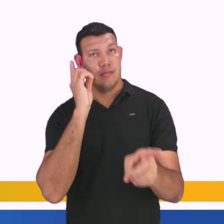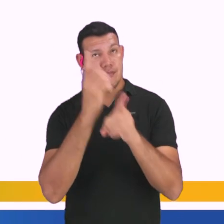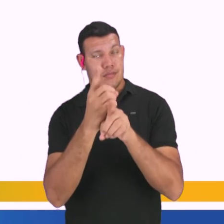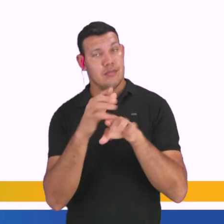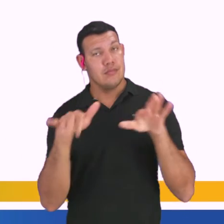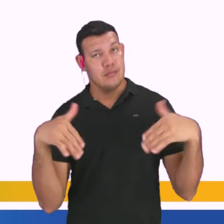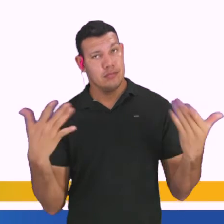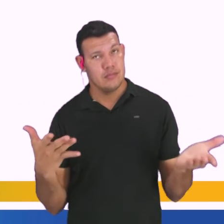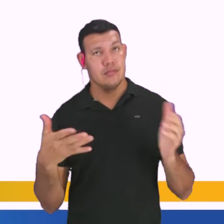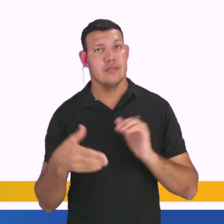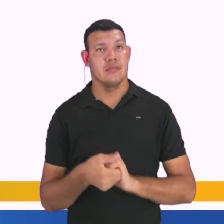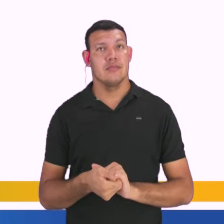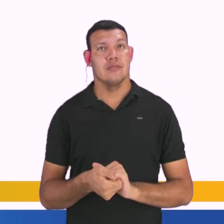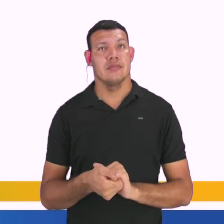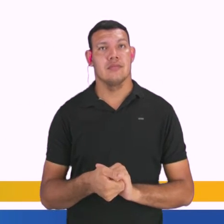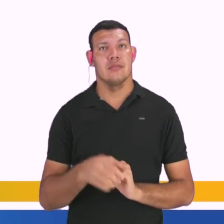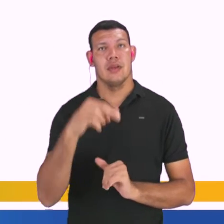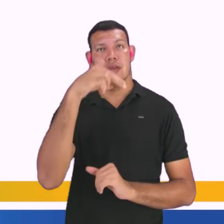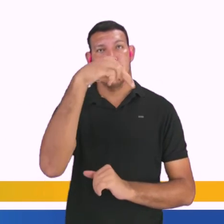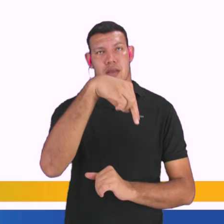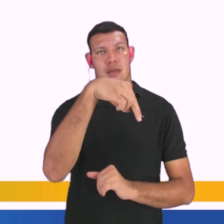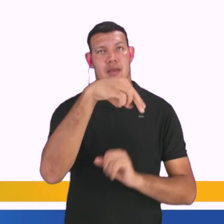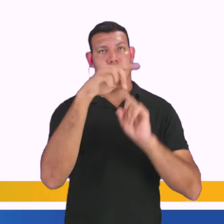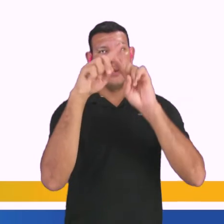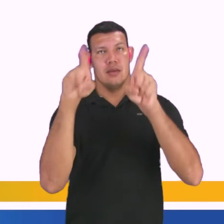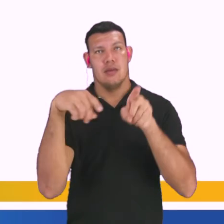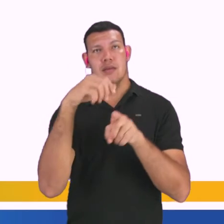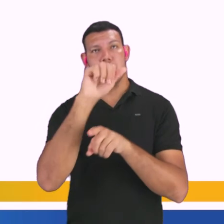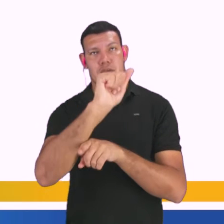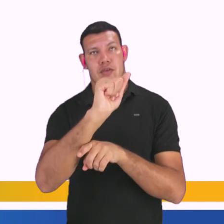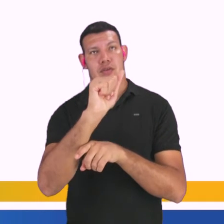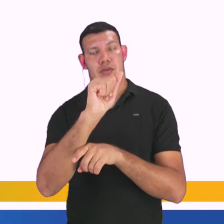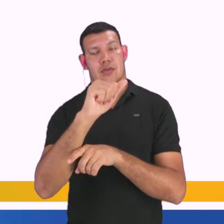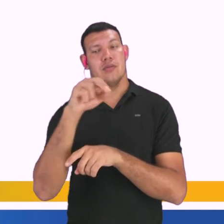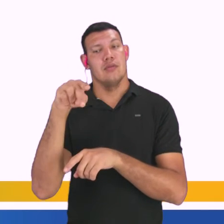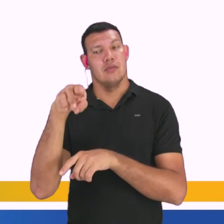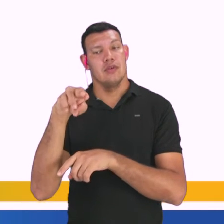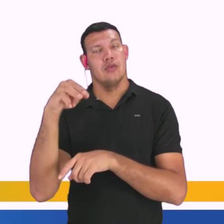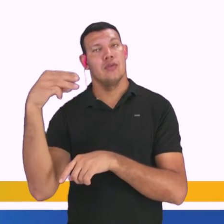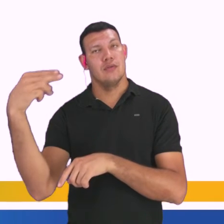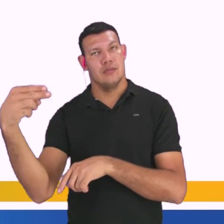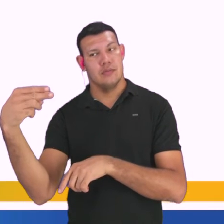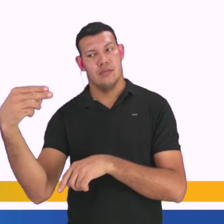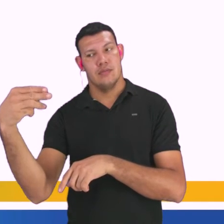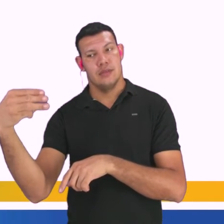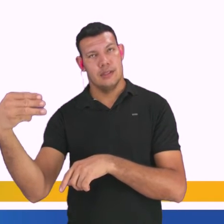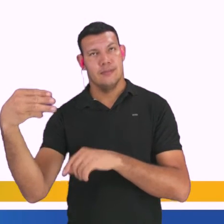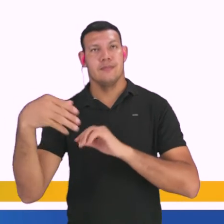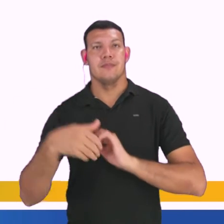elementos daí pessoal nosso n de ar = 3